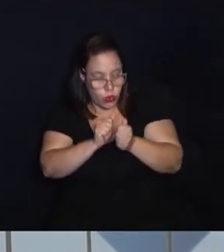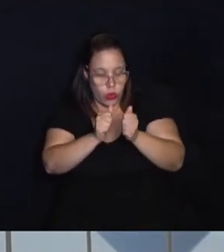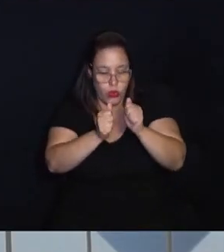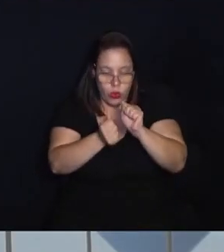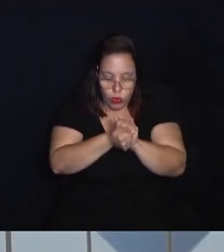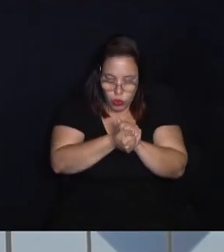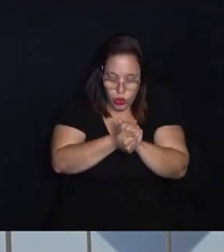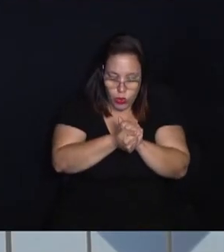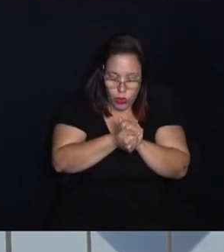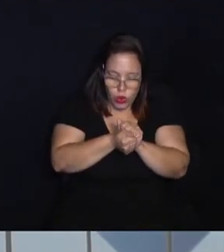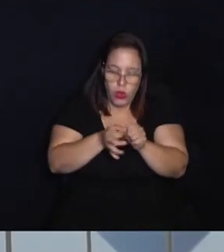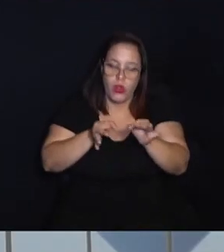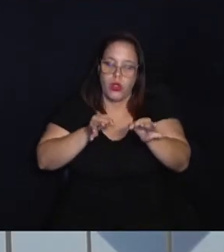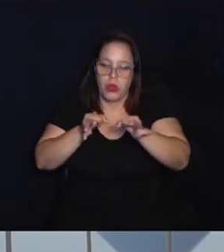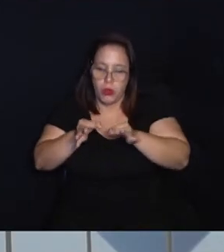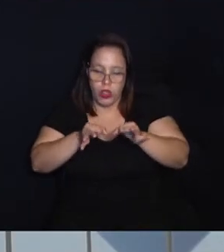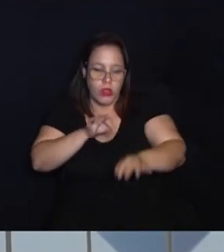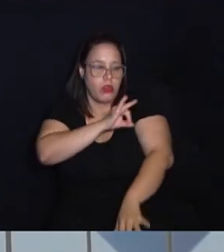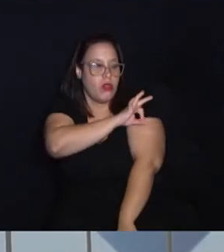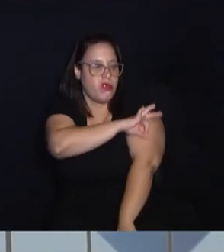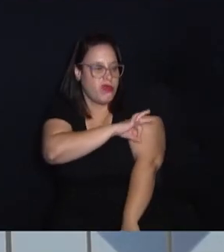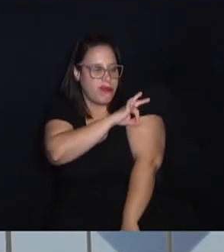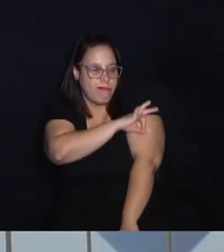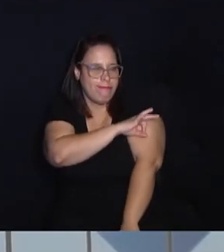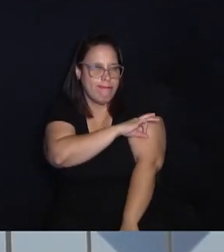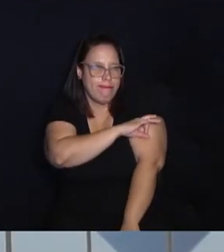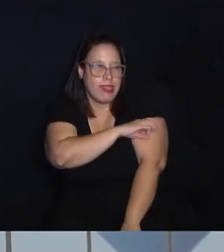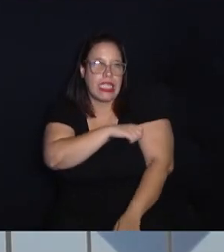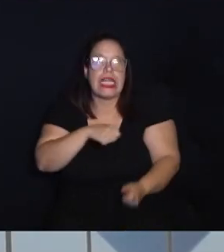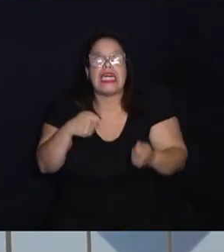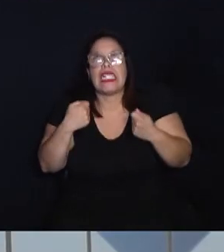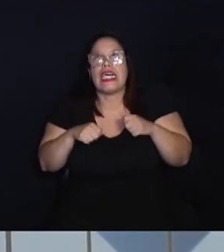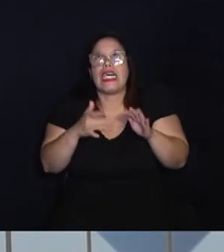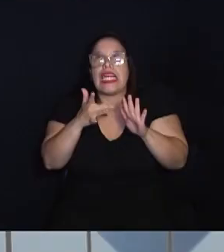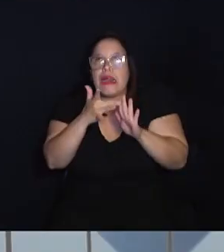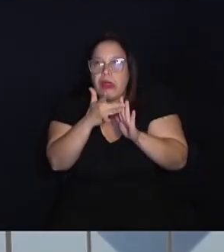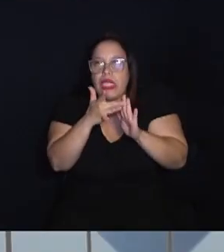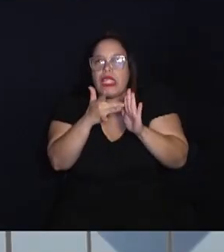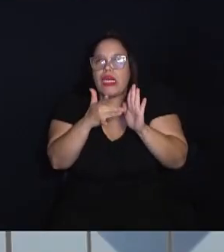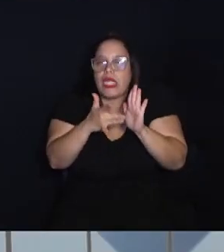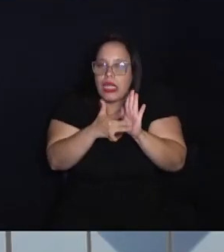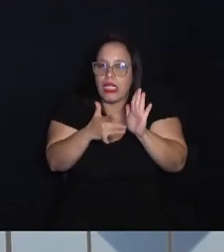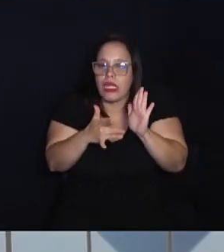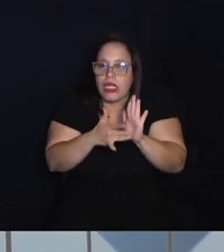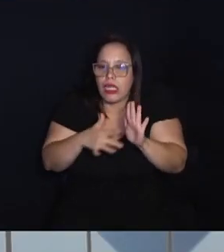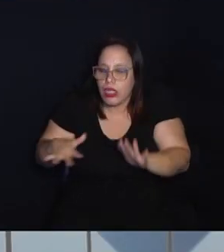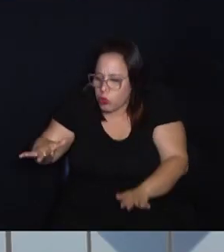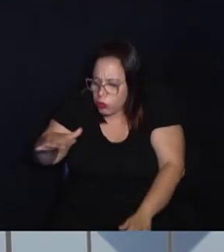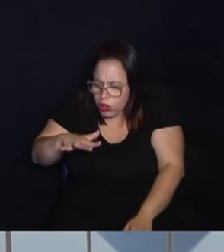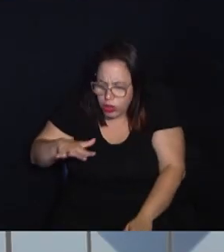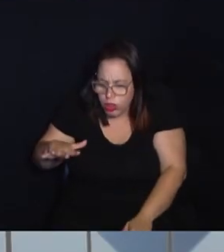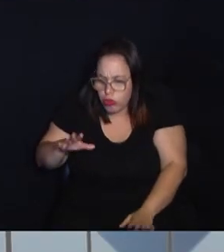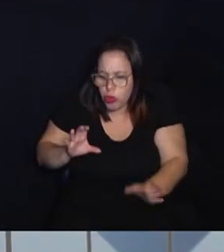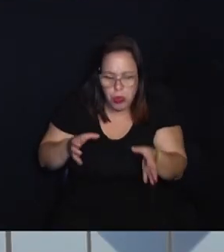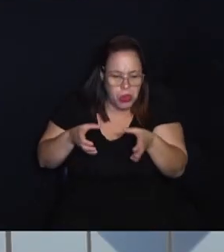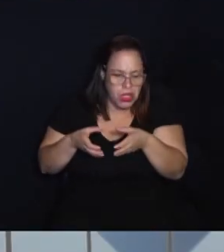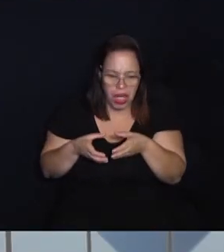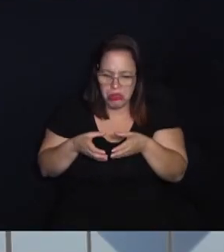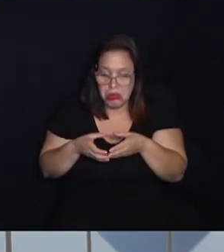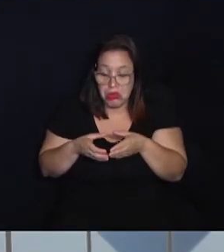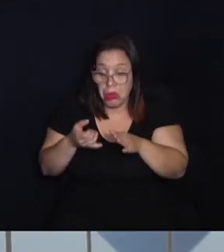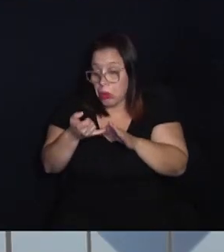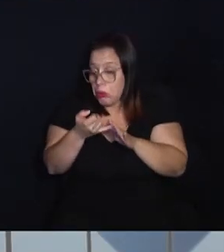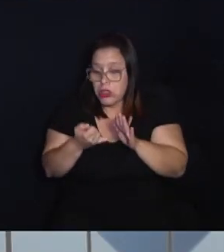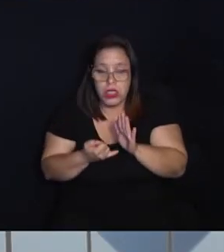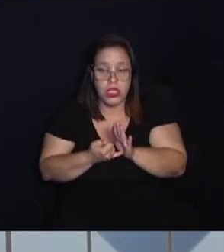processo de planejamento da prefeitura, porque às vezes há necessidades que são pontuais de uma região, de uma comunidade, de uma